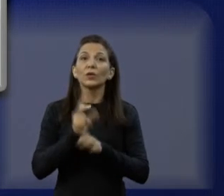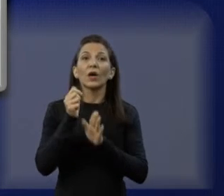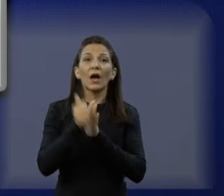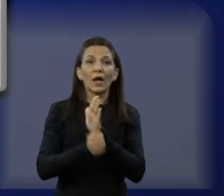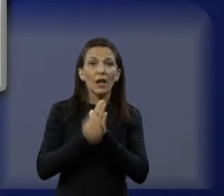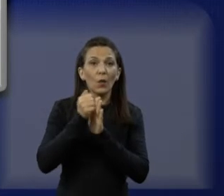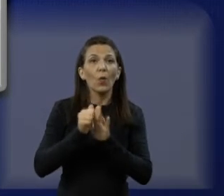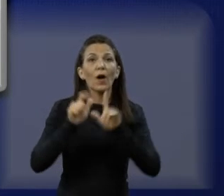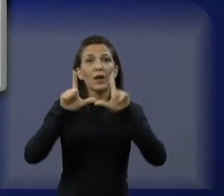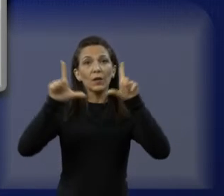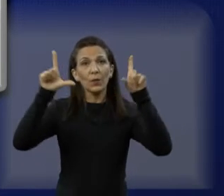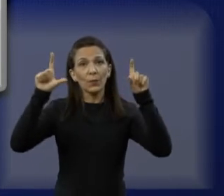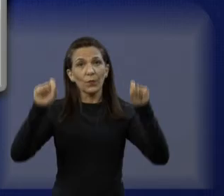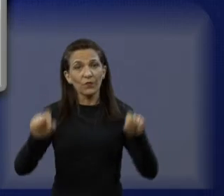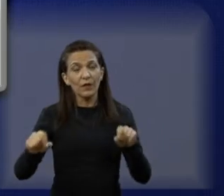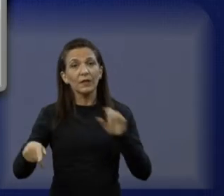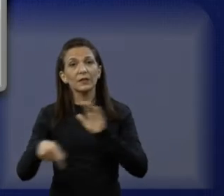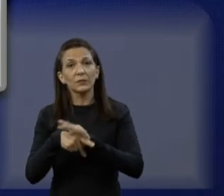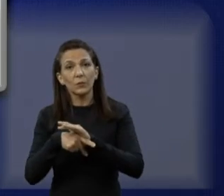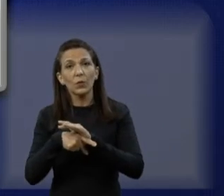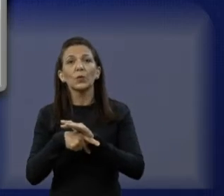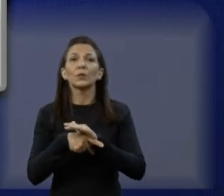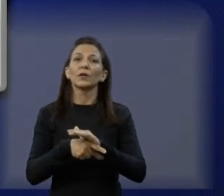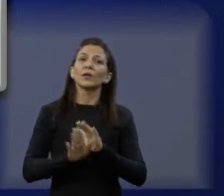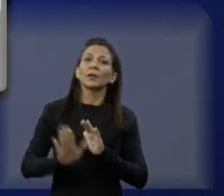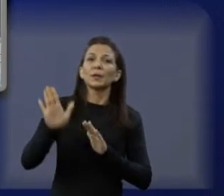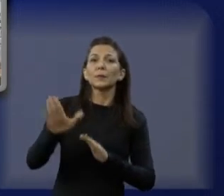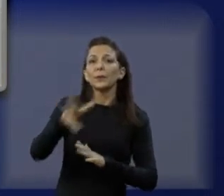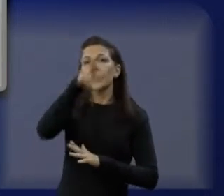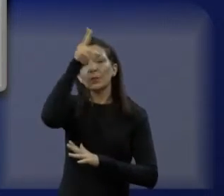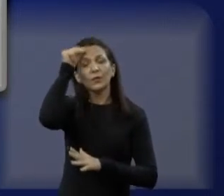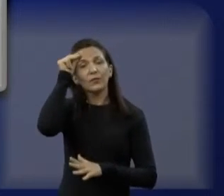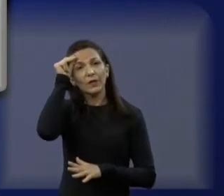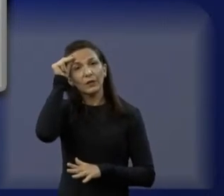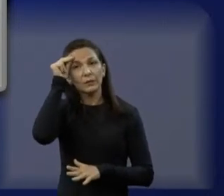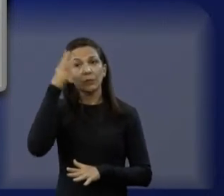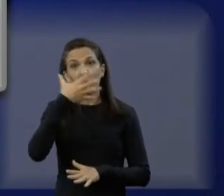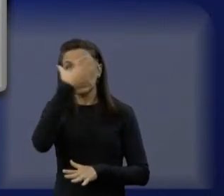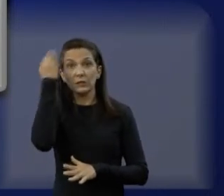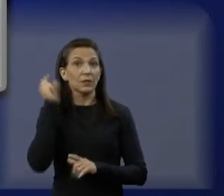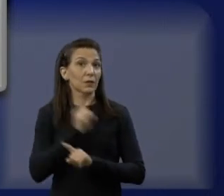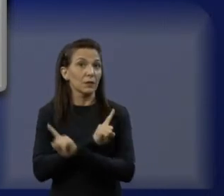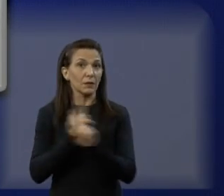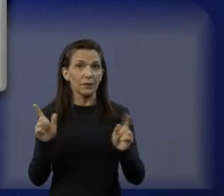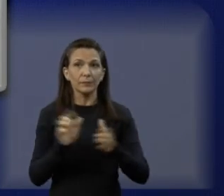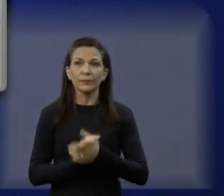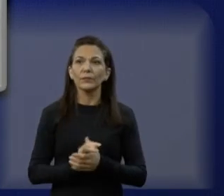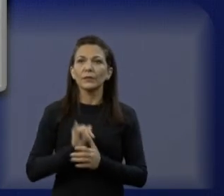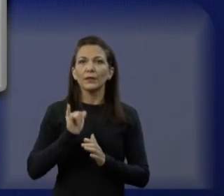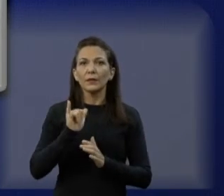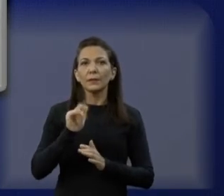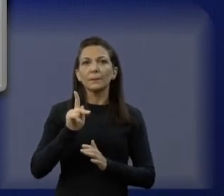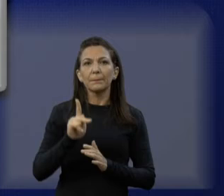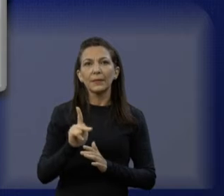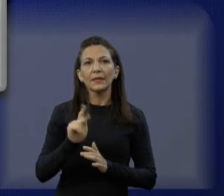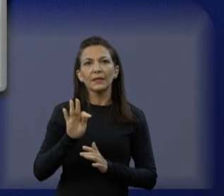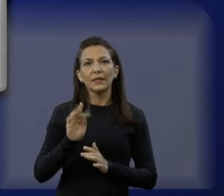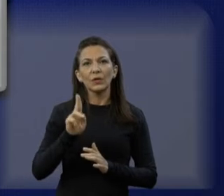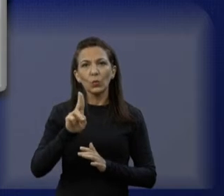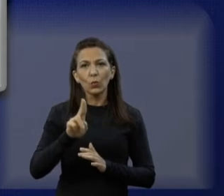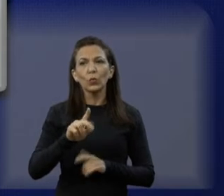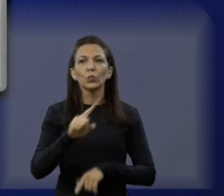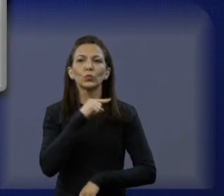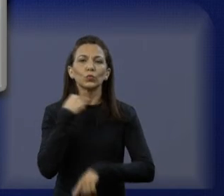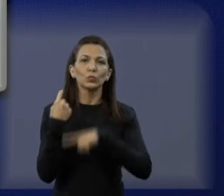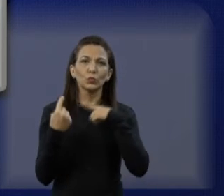Araraquara não se esqueça a próxima IPTU dos Mortos Sim nós levantamos esse